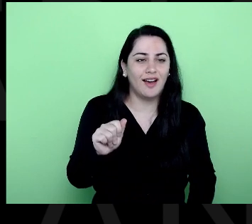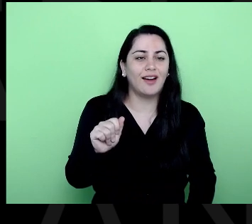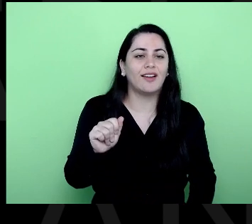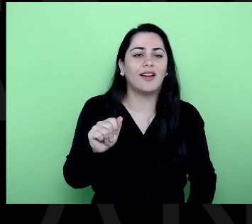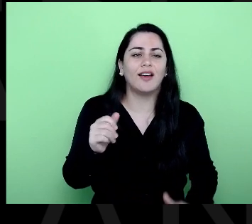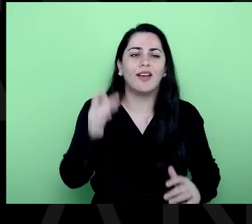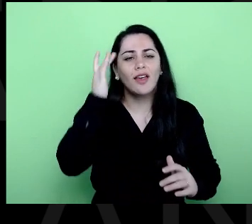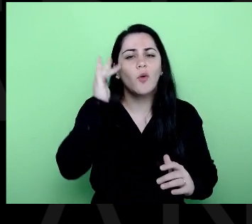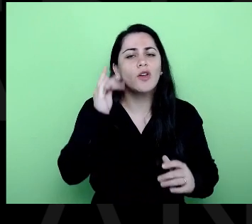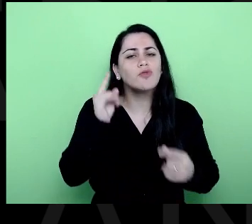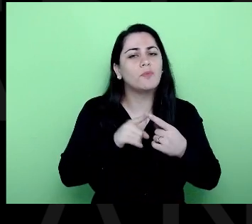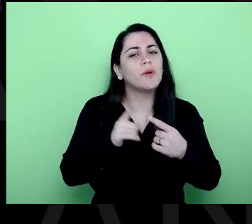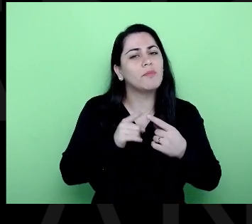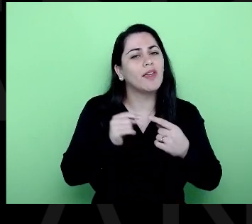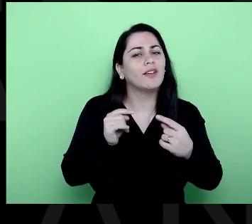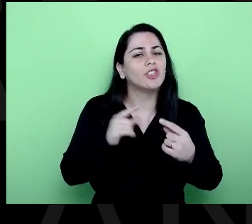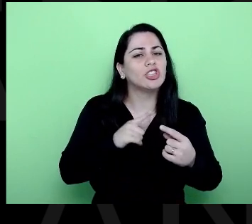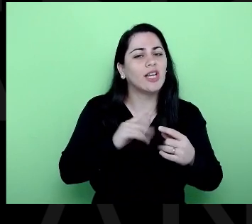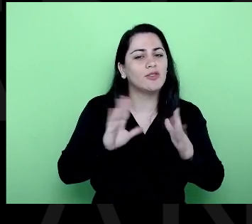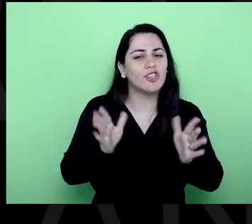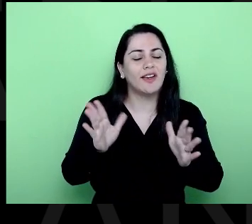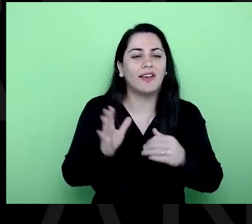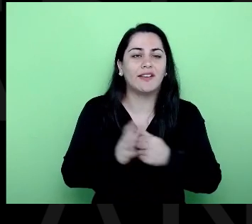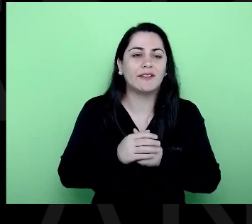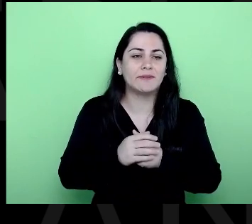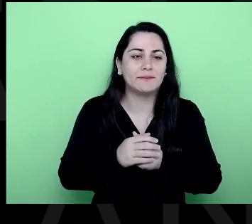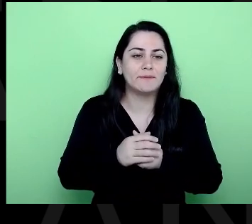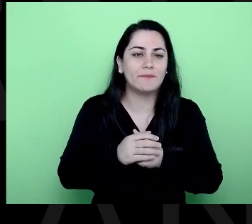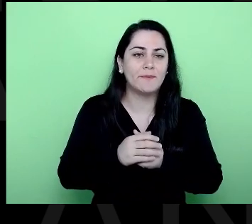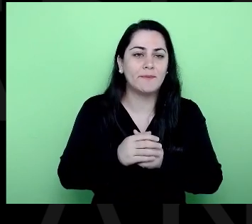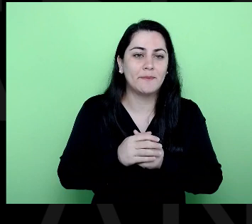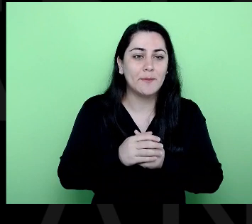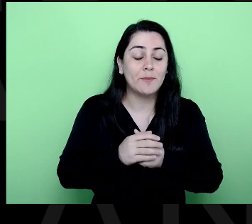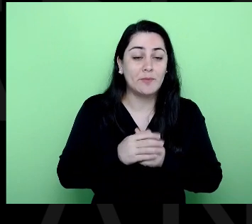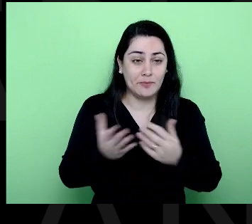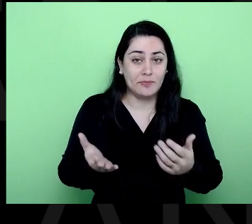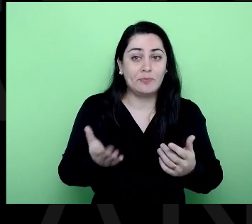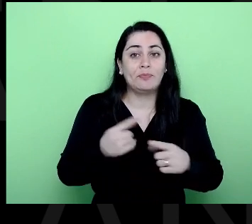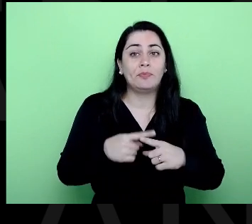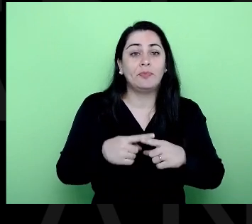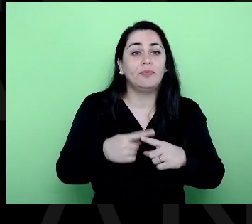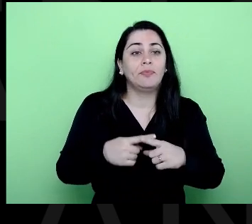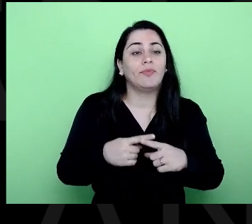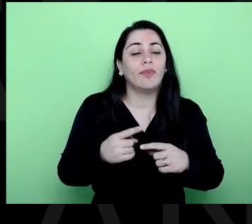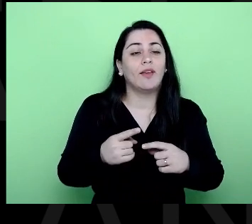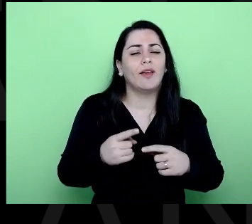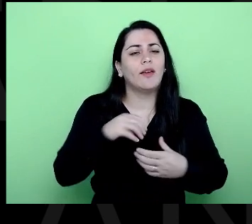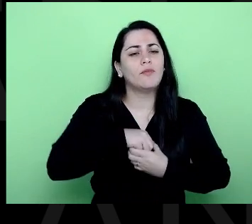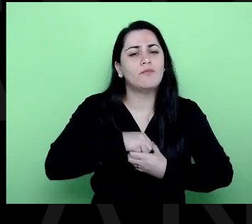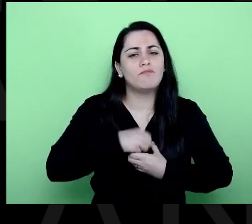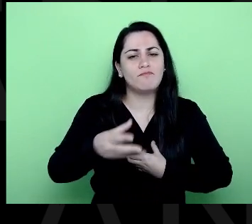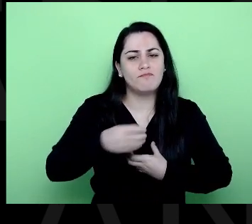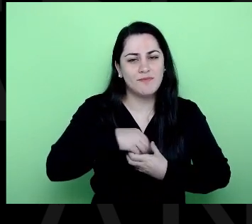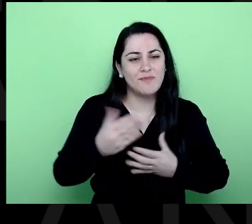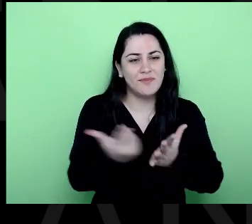gancho aqui para uma primeira pergunta, porque a biografia, e eu já escrevi